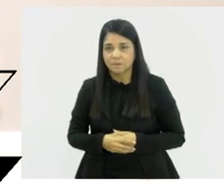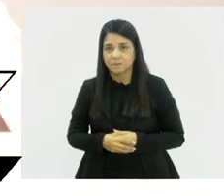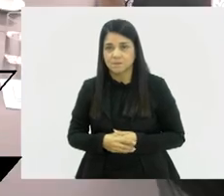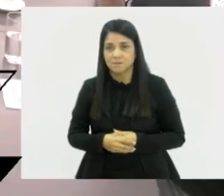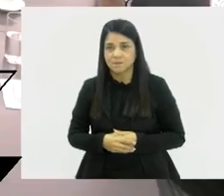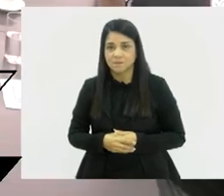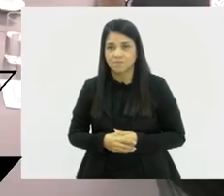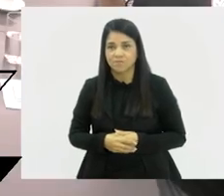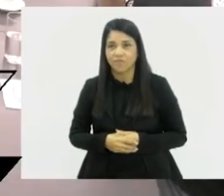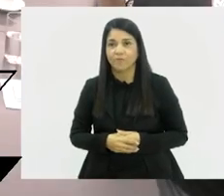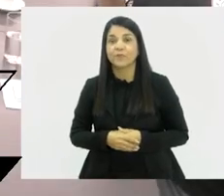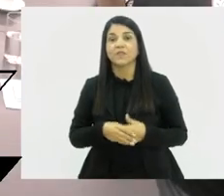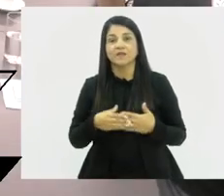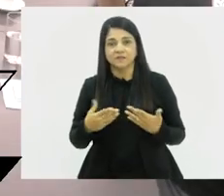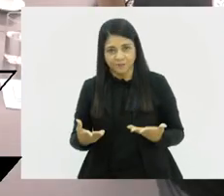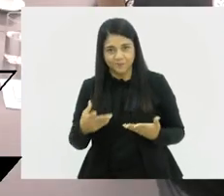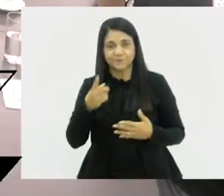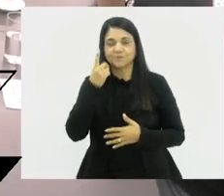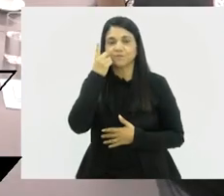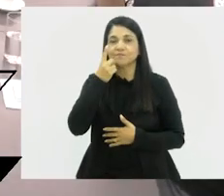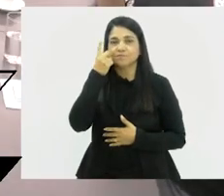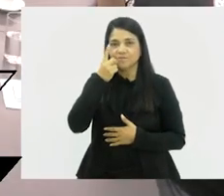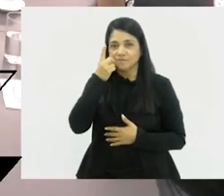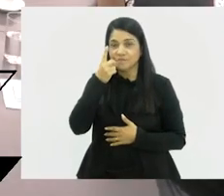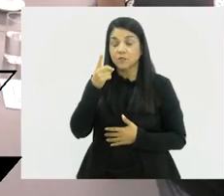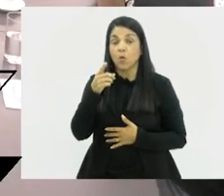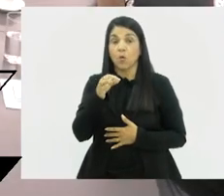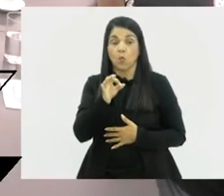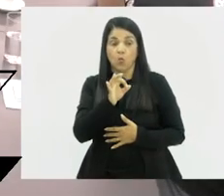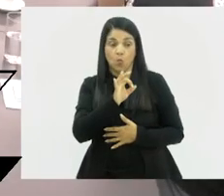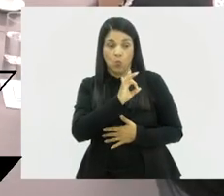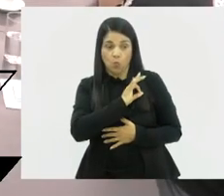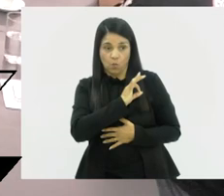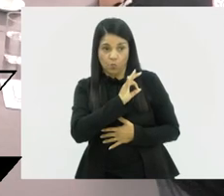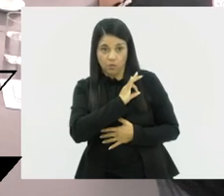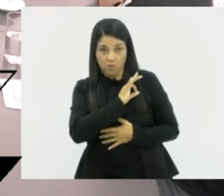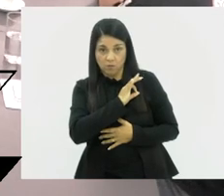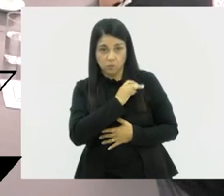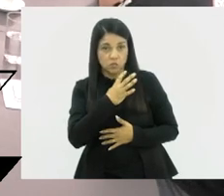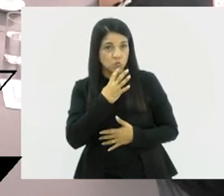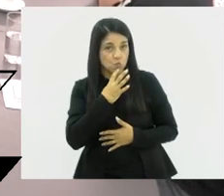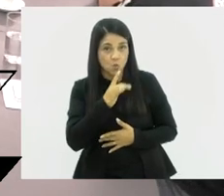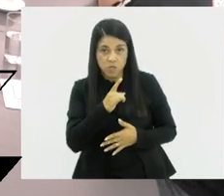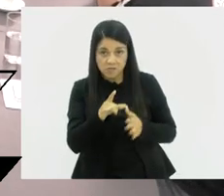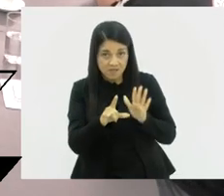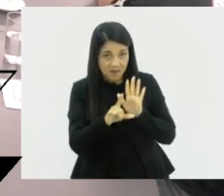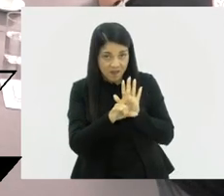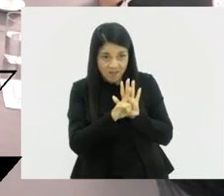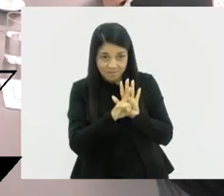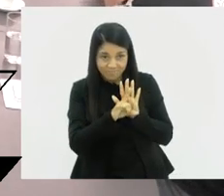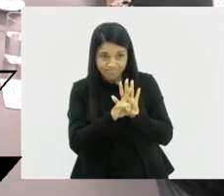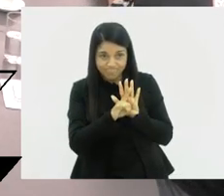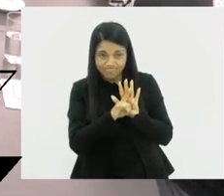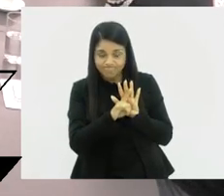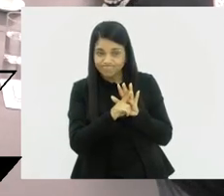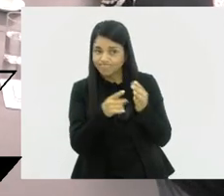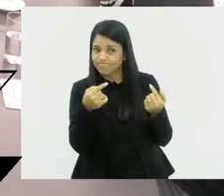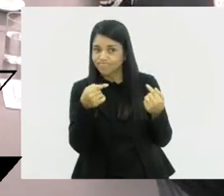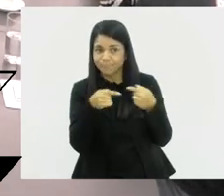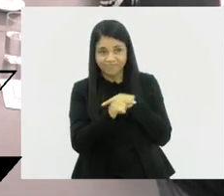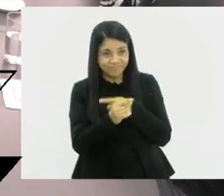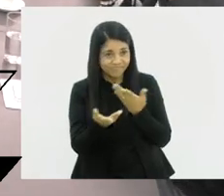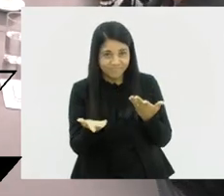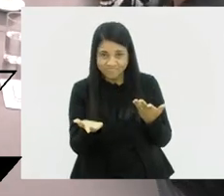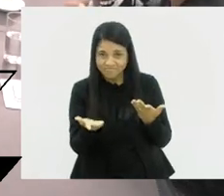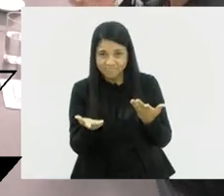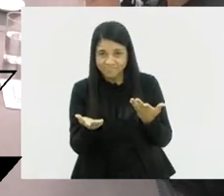Bom, deputado, a alegação do policial de desconhecimento da lei é inócua, né?